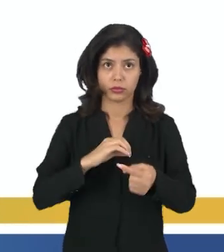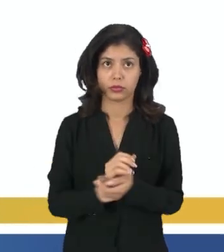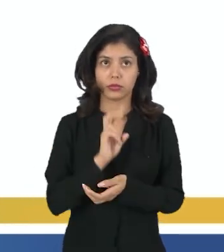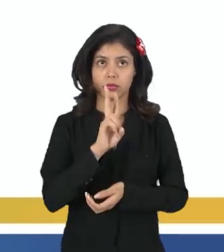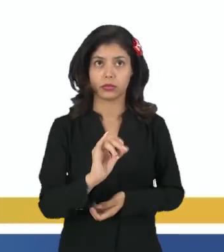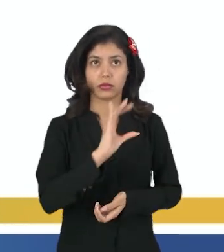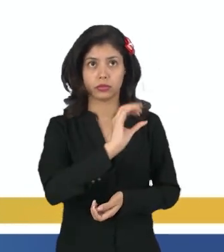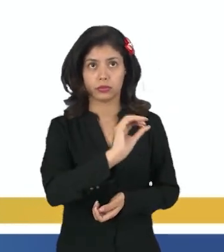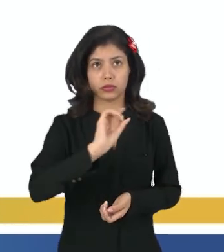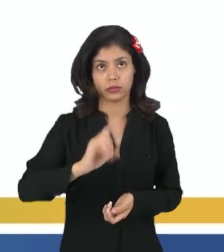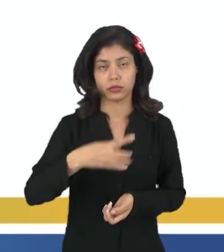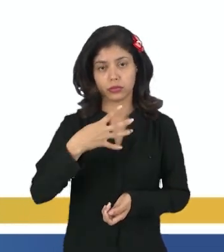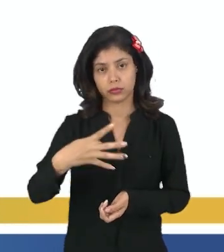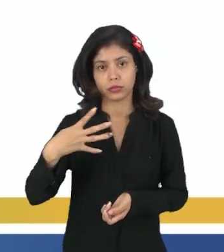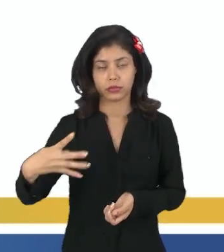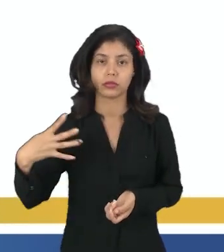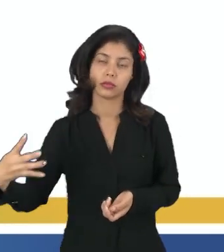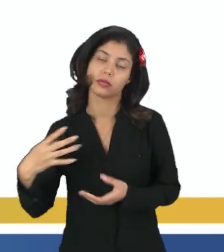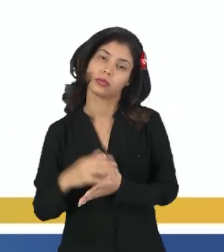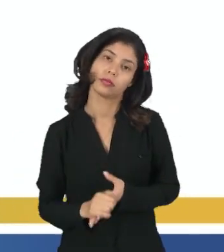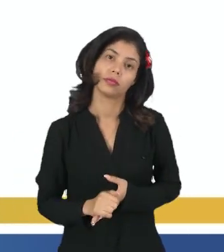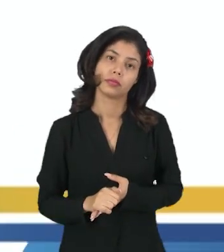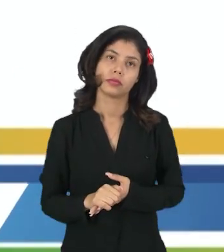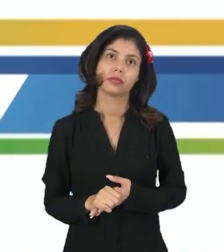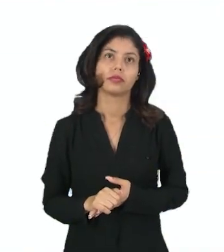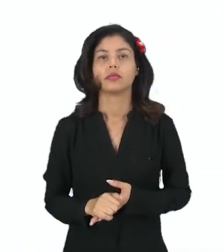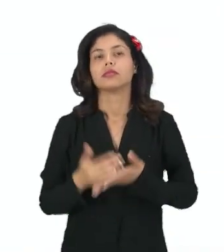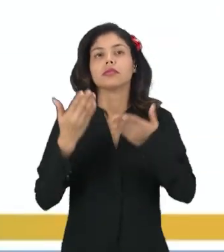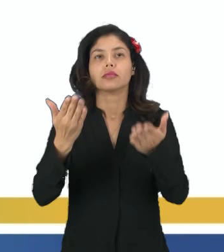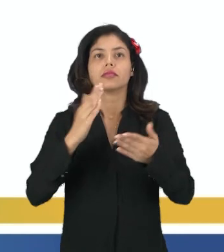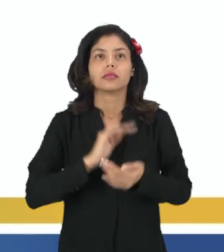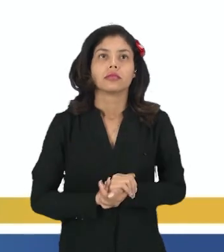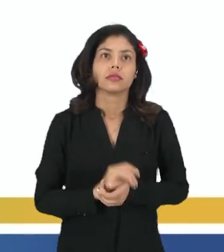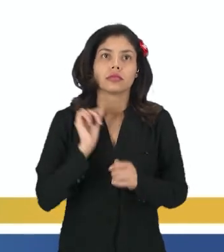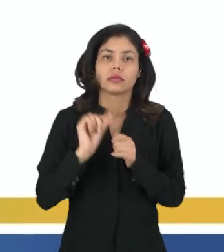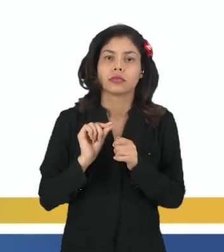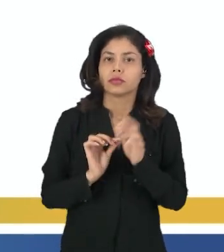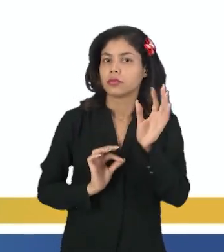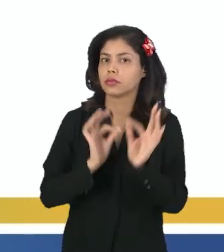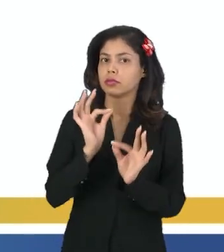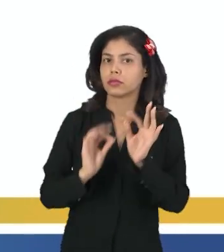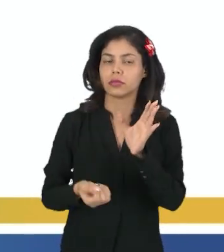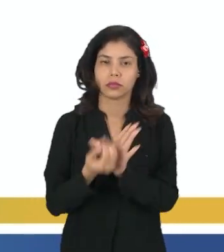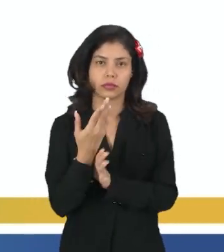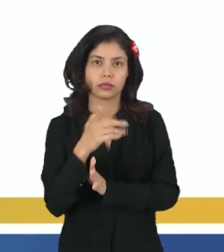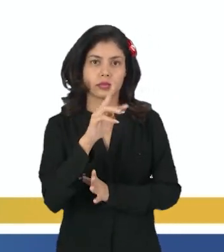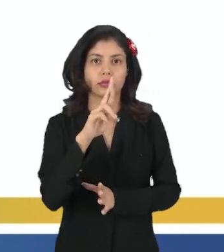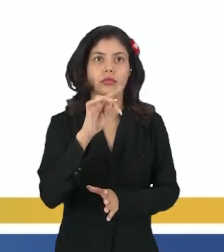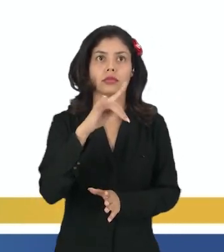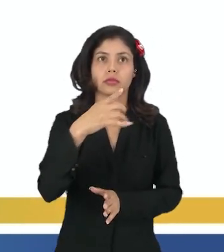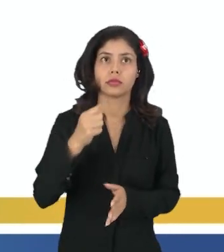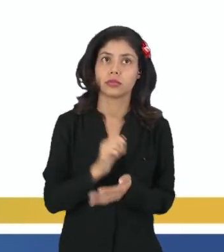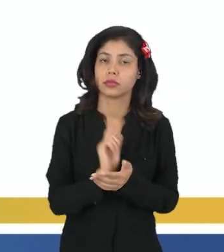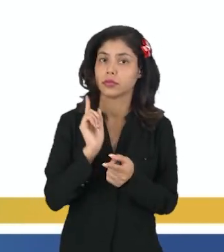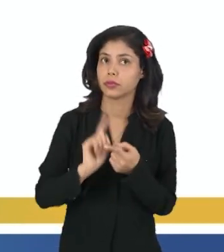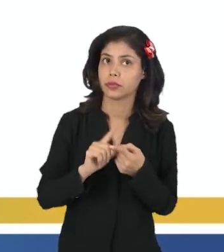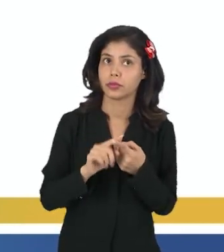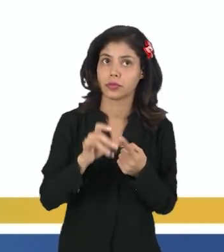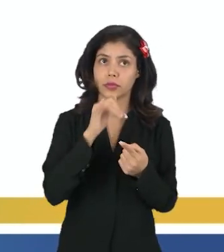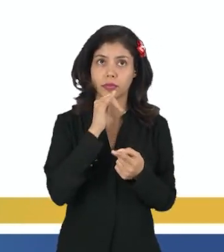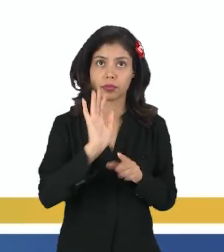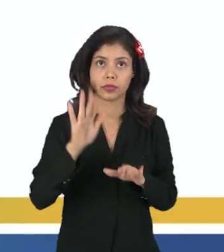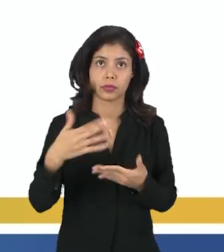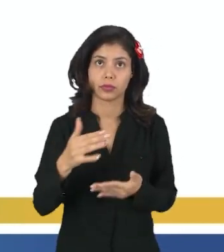vai ser = 0,444 então aí eu fiz o cálculo da geratriz e esse é nosso primeiro exemplo